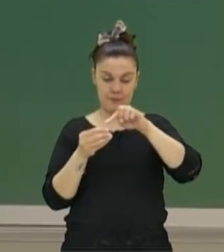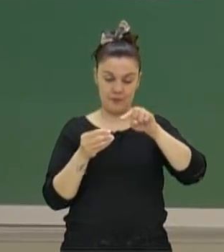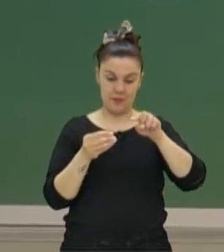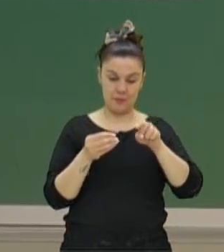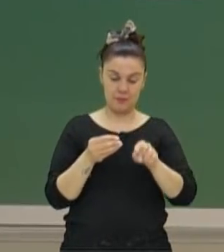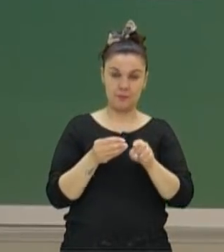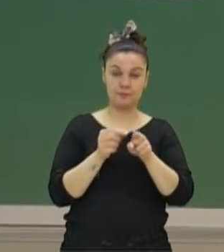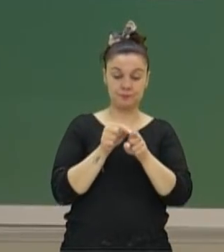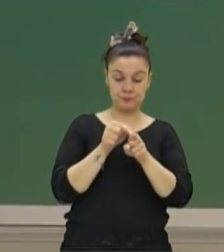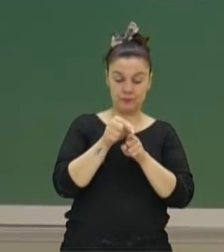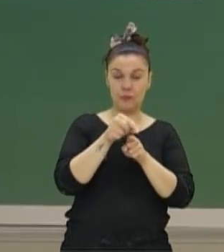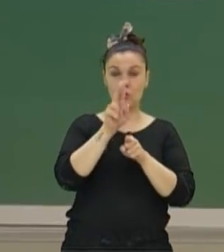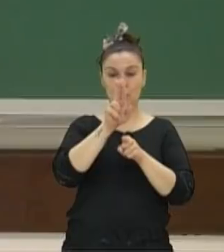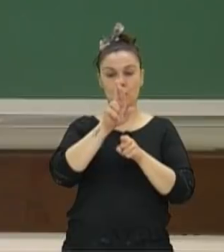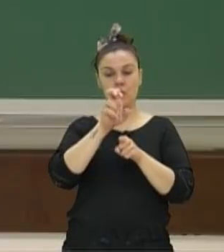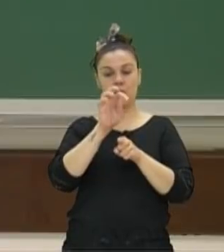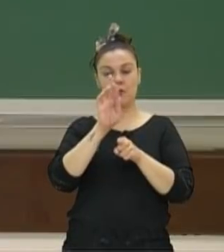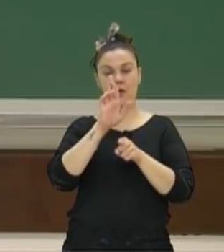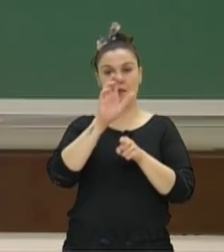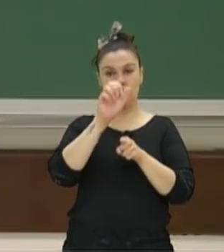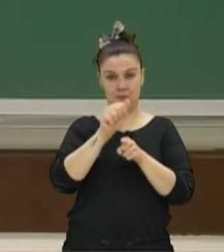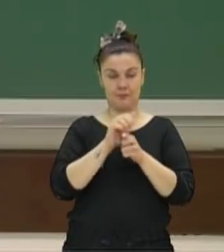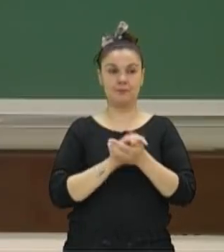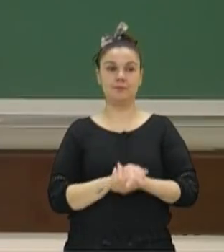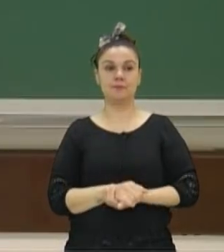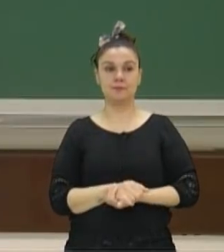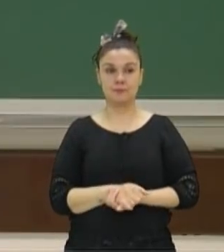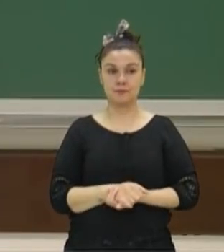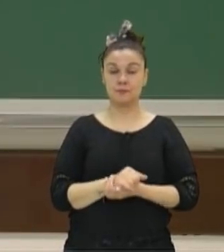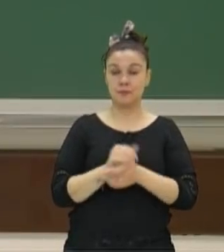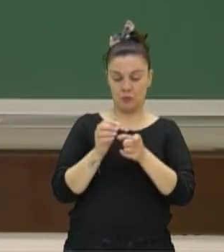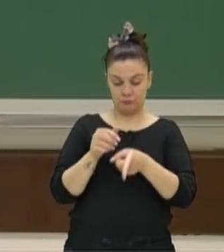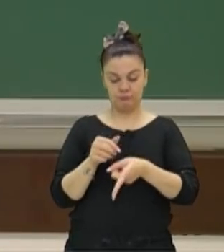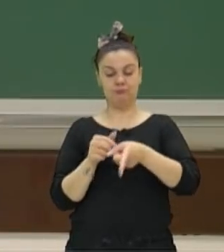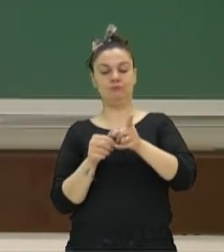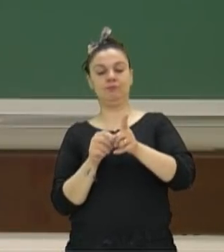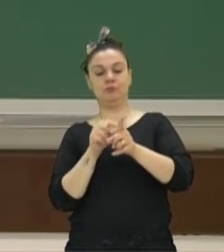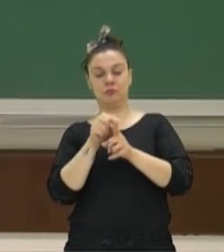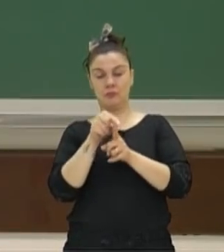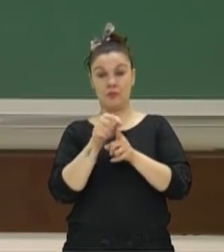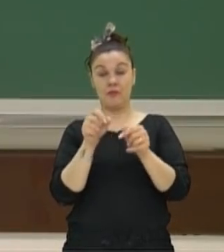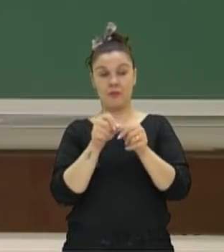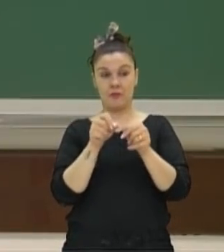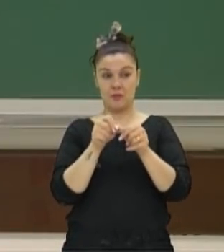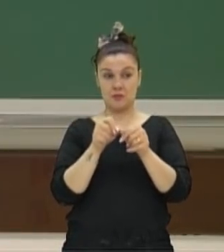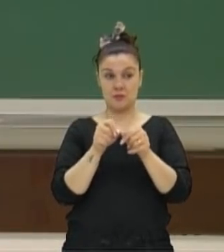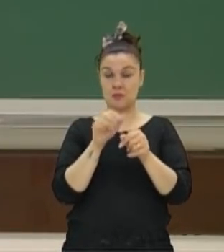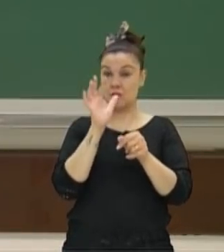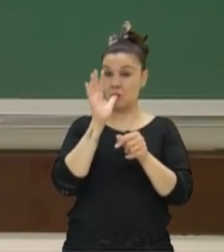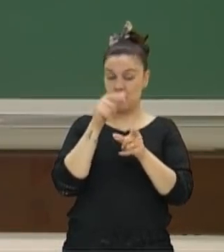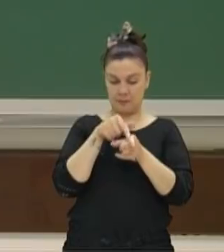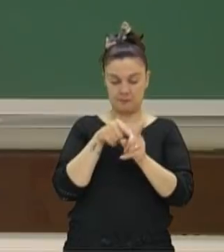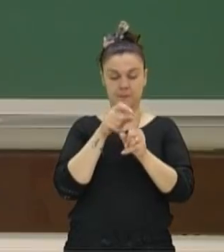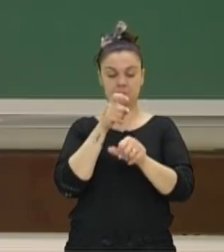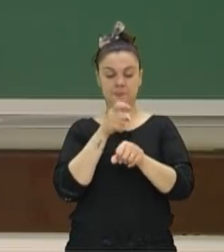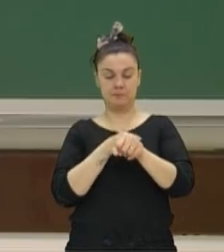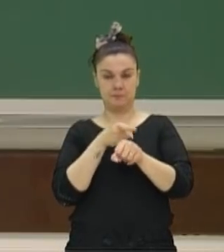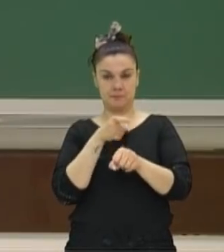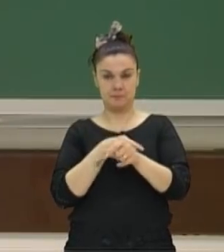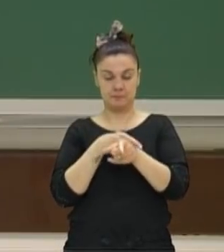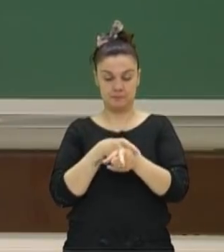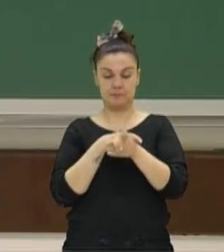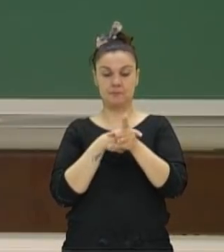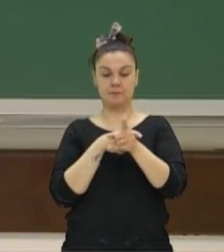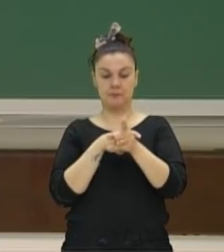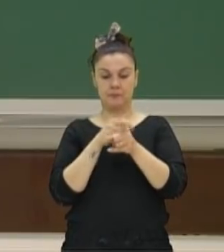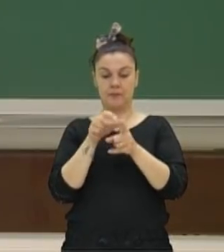ser ejaculado pela uretra, né? Então a ereção vai fazer com que o pênis fique rígido, ereto, quando